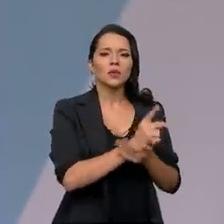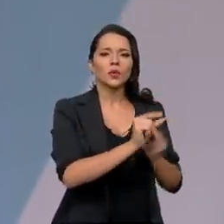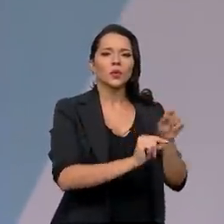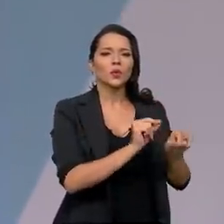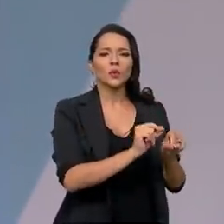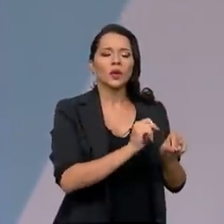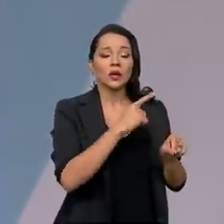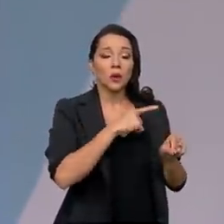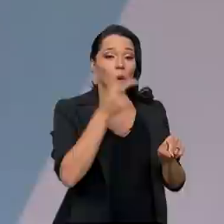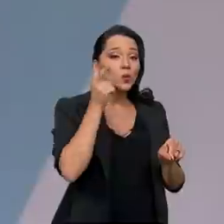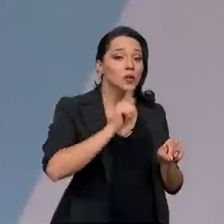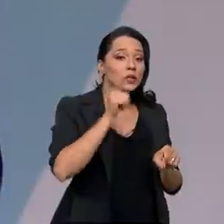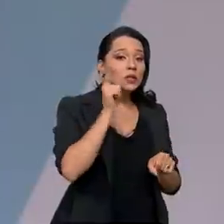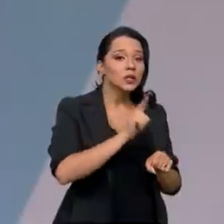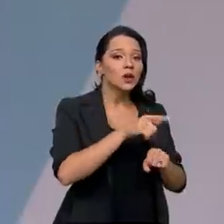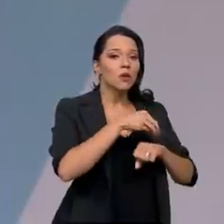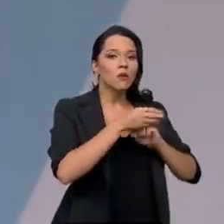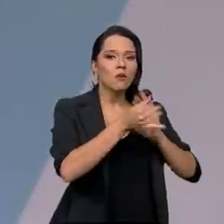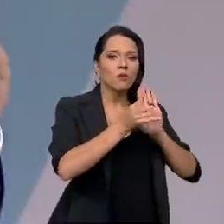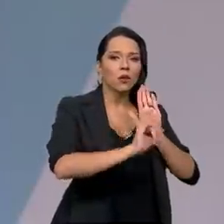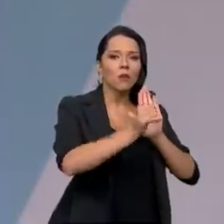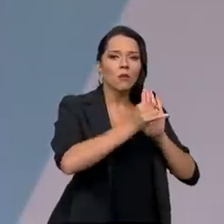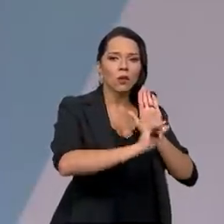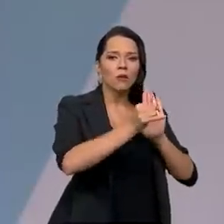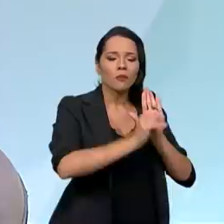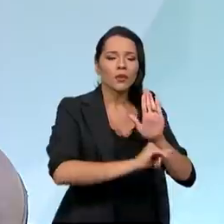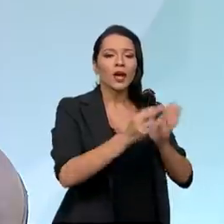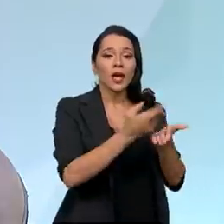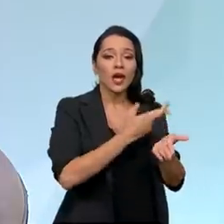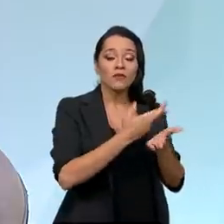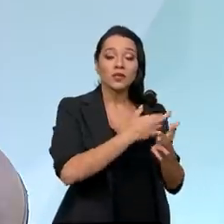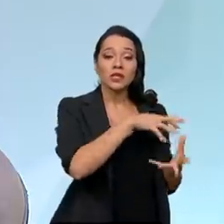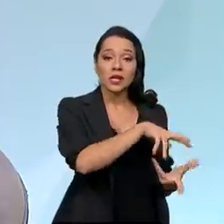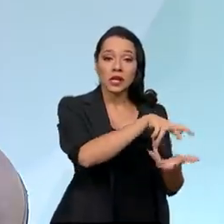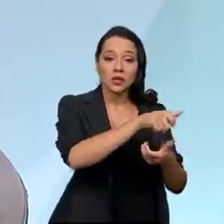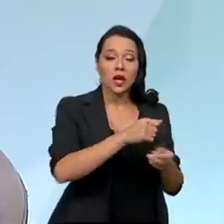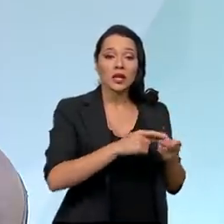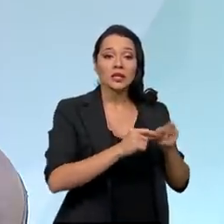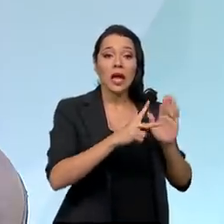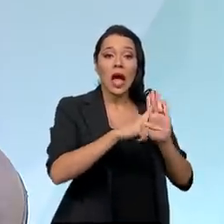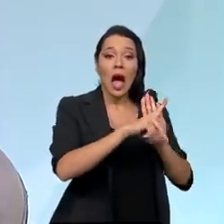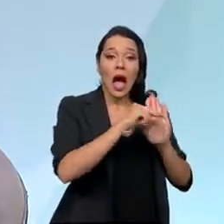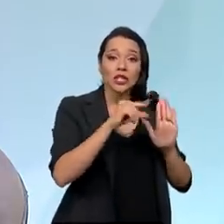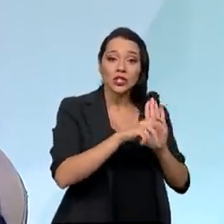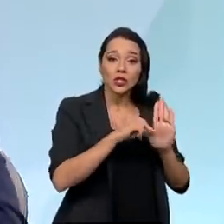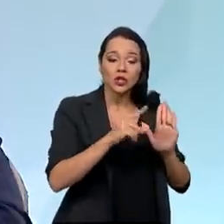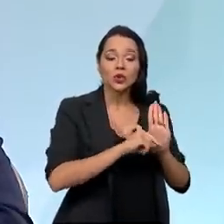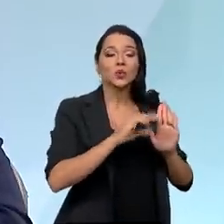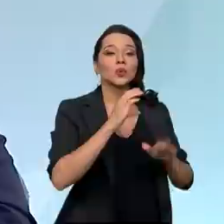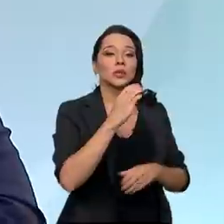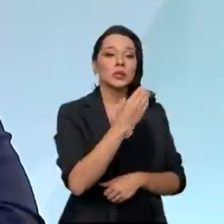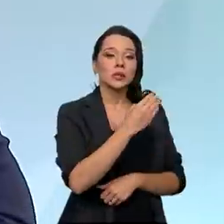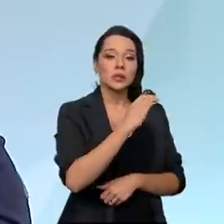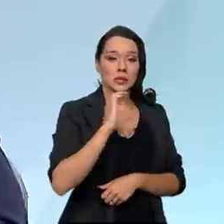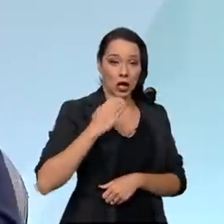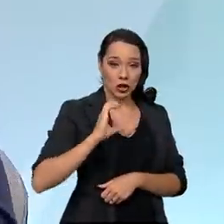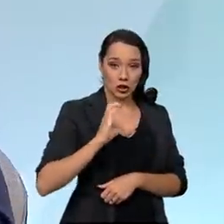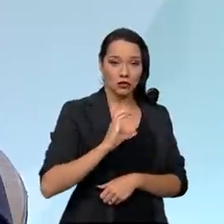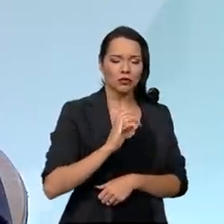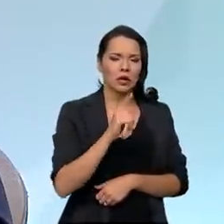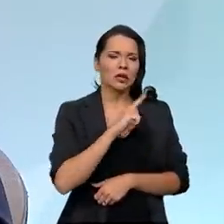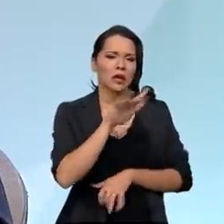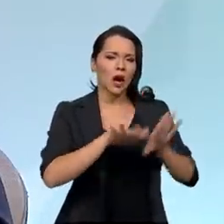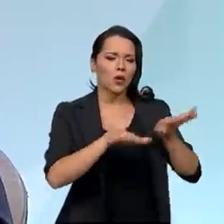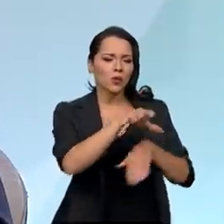mais conseguiu publicar artigos em revistas internacionais, artigos estes científicos. Existem